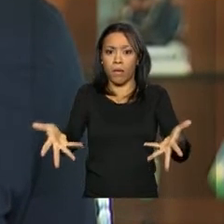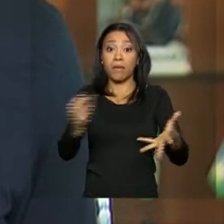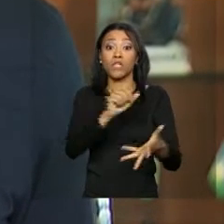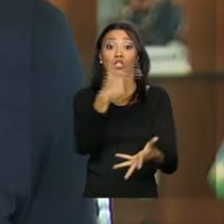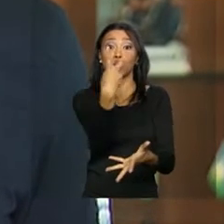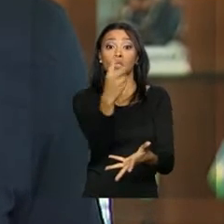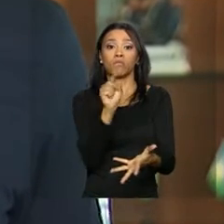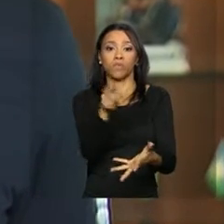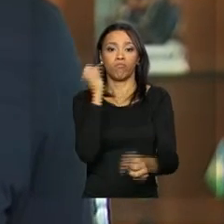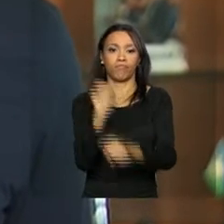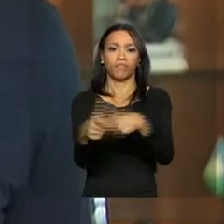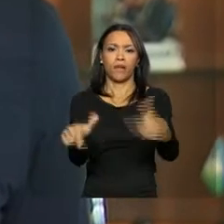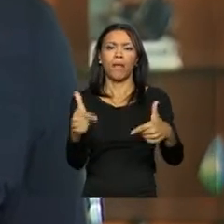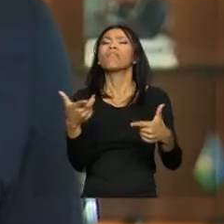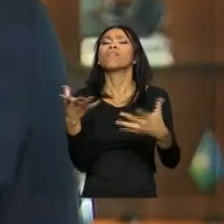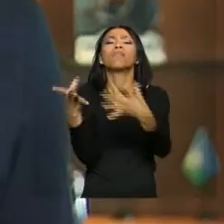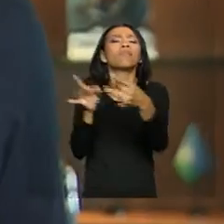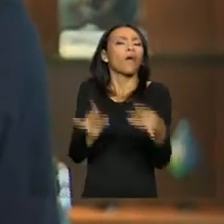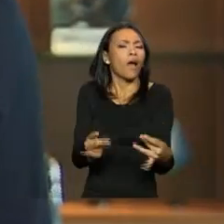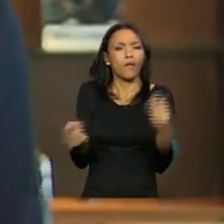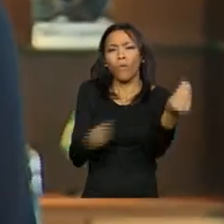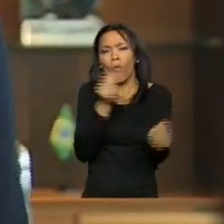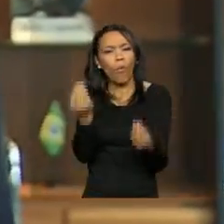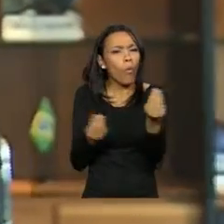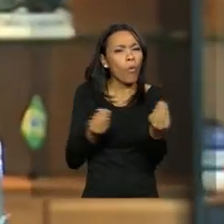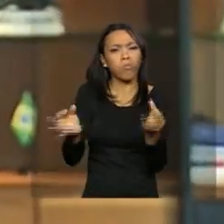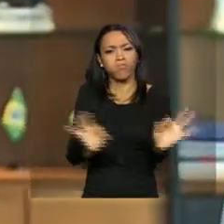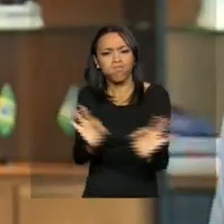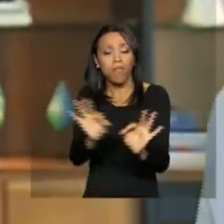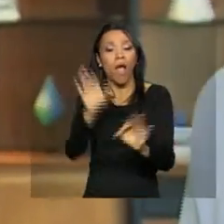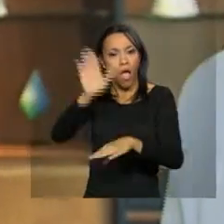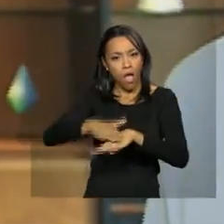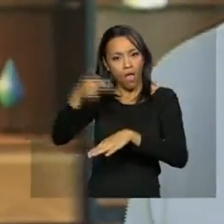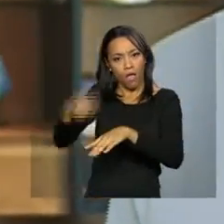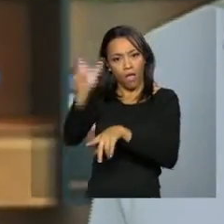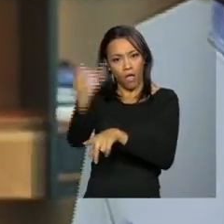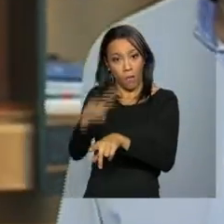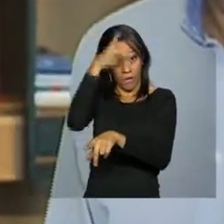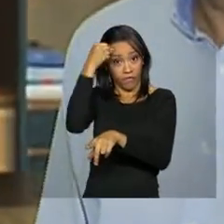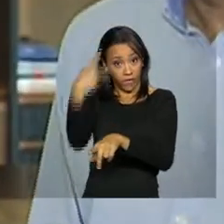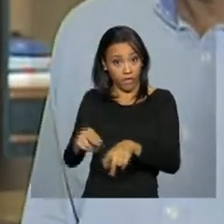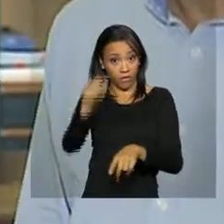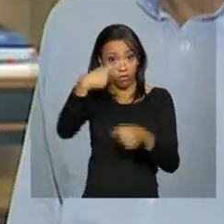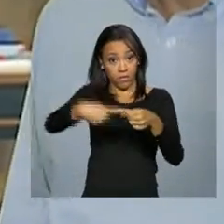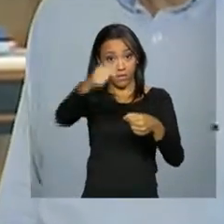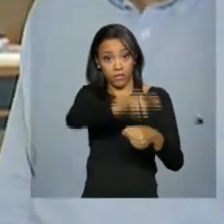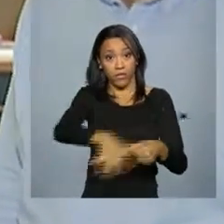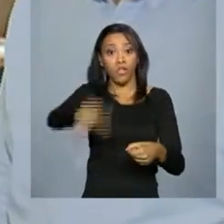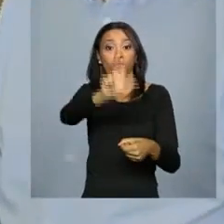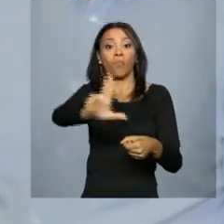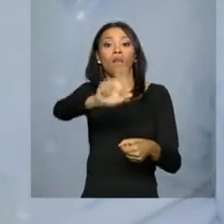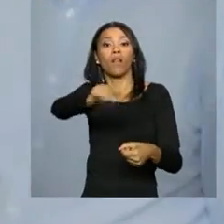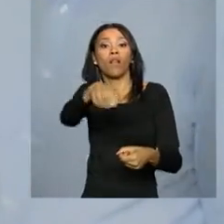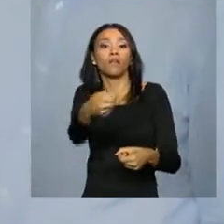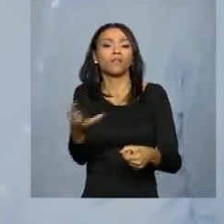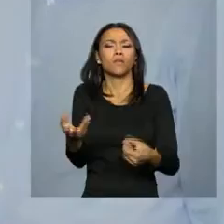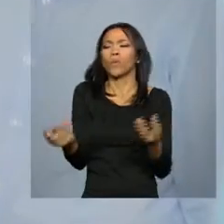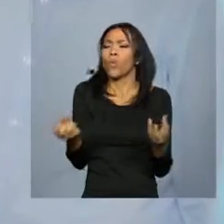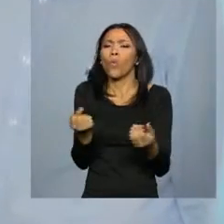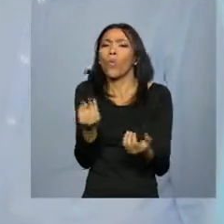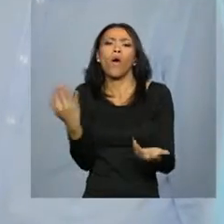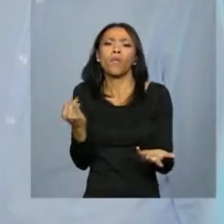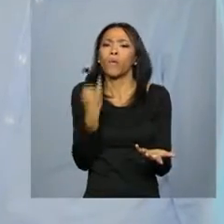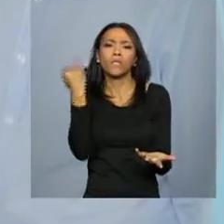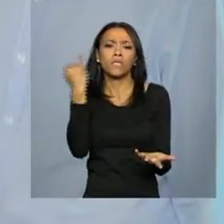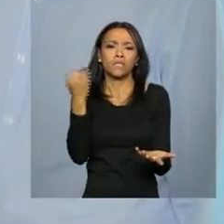mil empregos quem dá mais detalhes sobre o empreendimento é o prefeito aqui de uberlândia gilmar machado prefeito qual a importância desse investimento